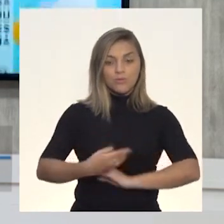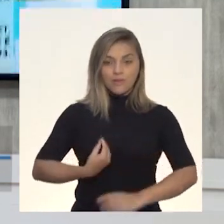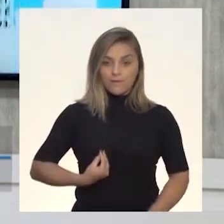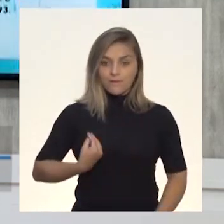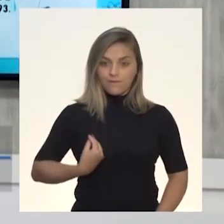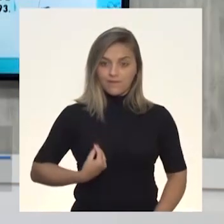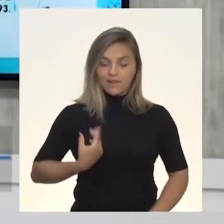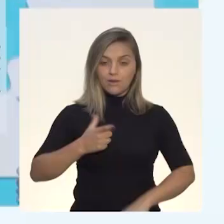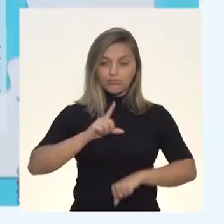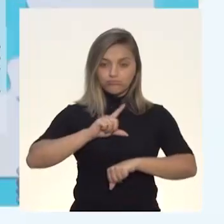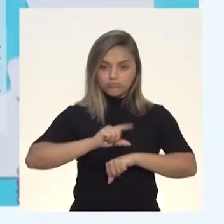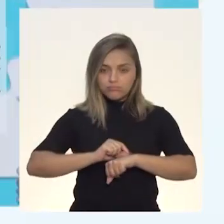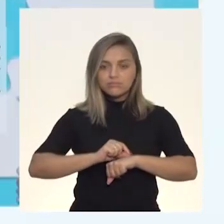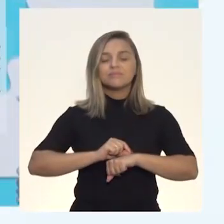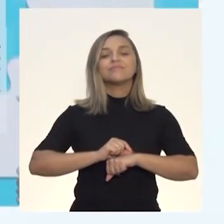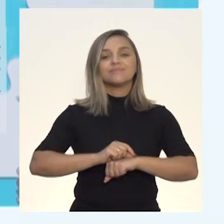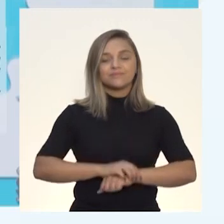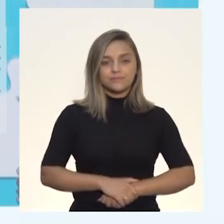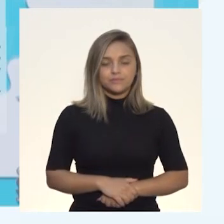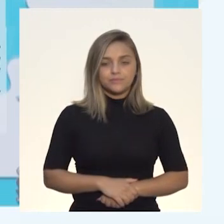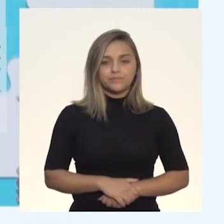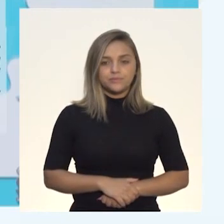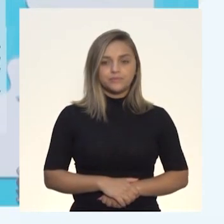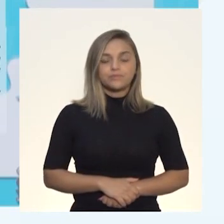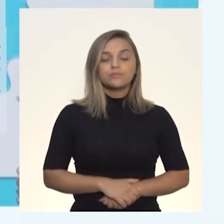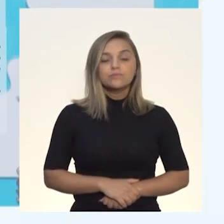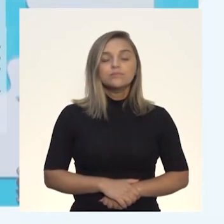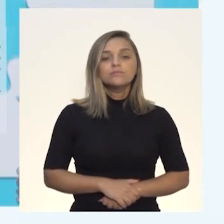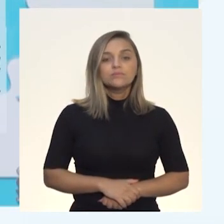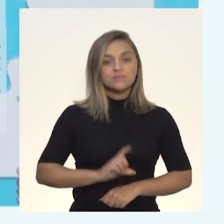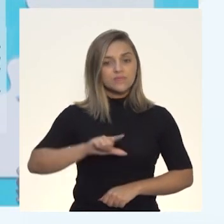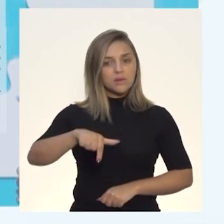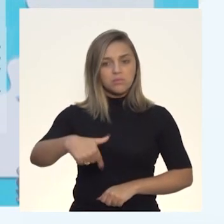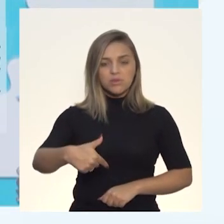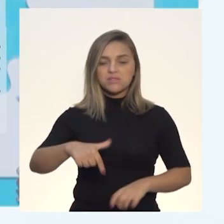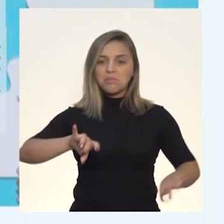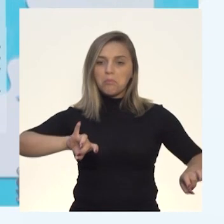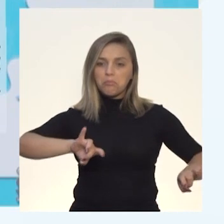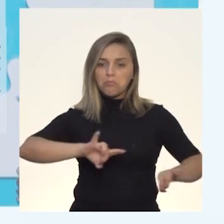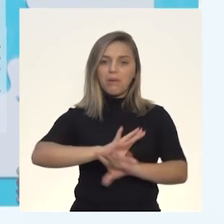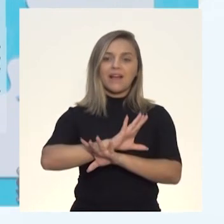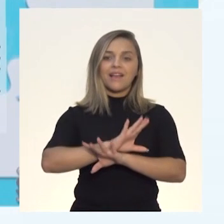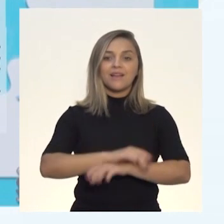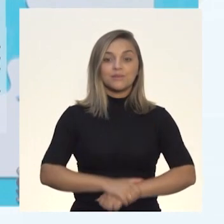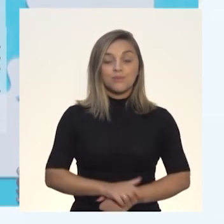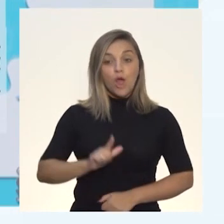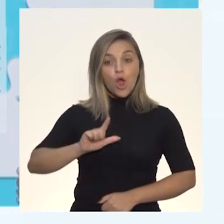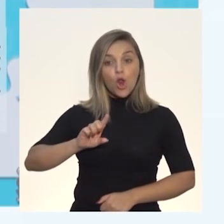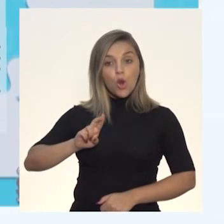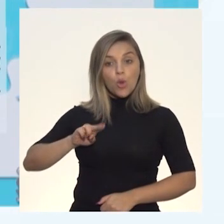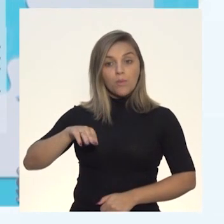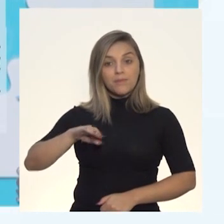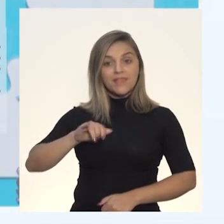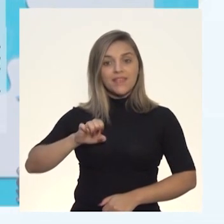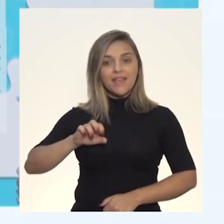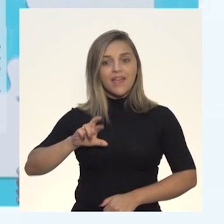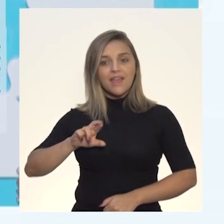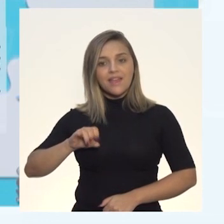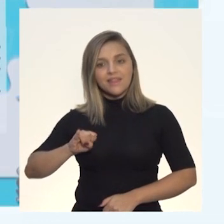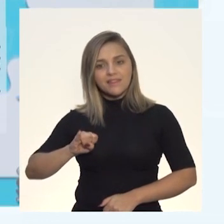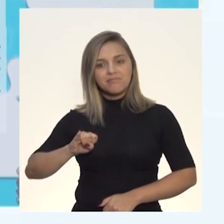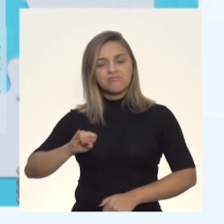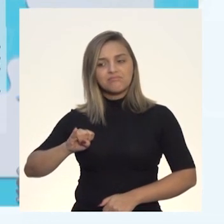breve. Logo, cansaria. Lumière enganou-se. E ó a perguntinha. Como